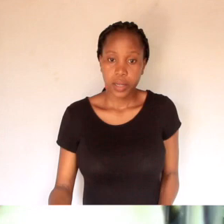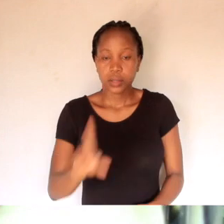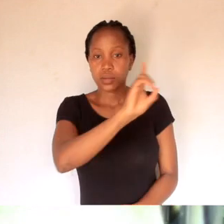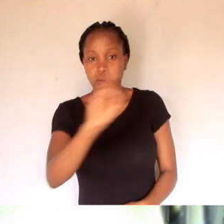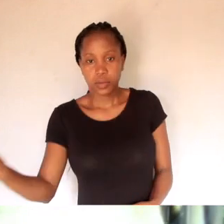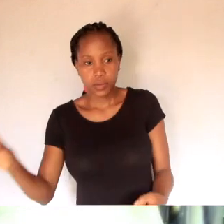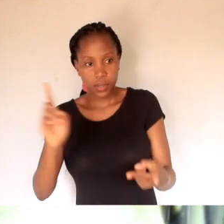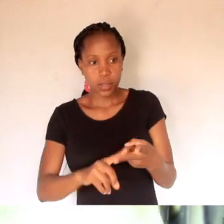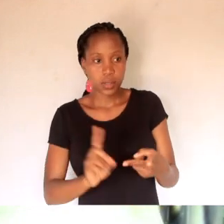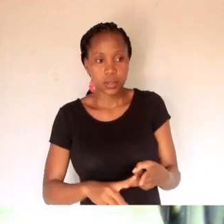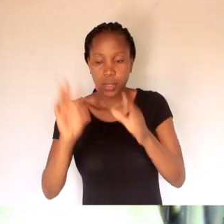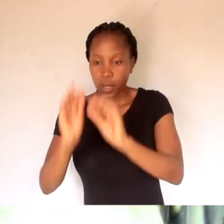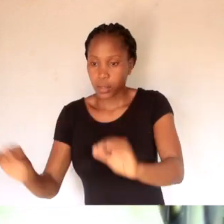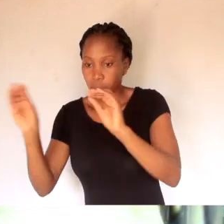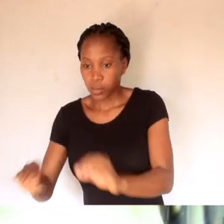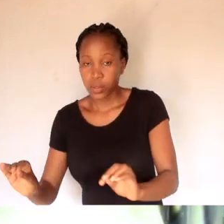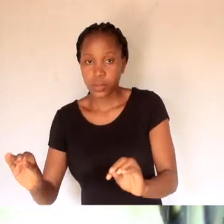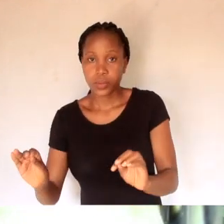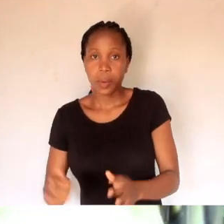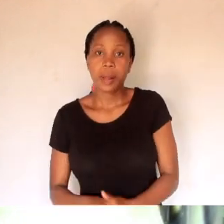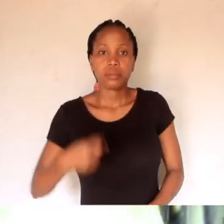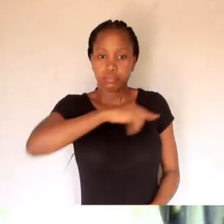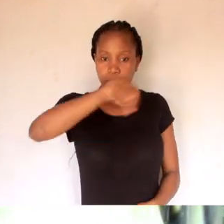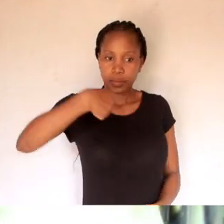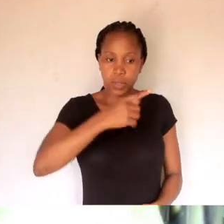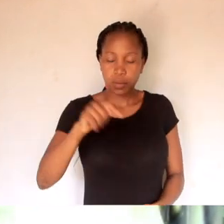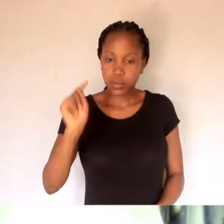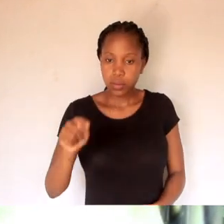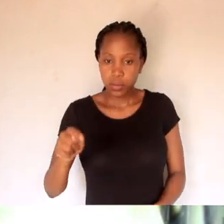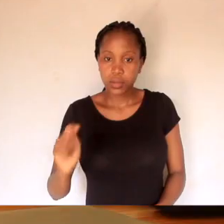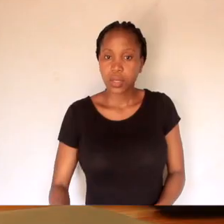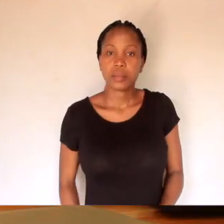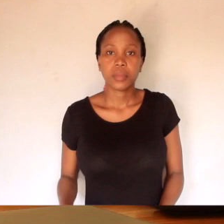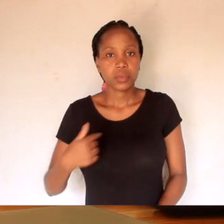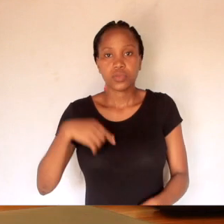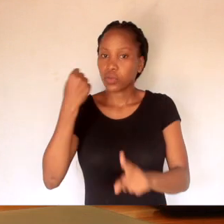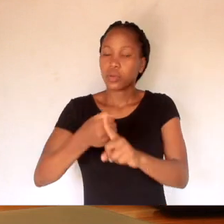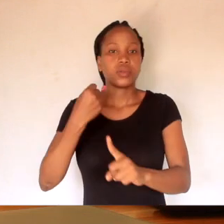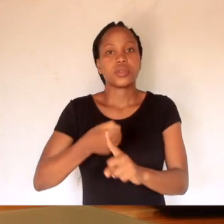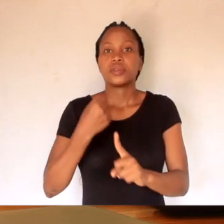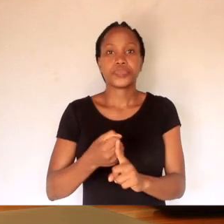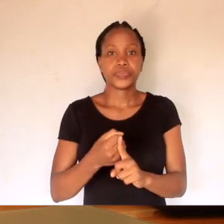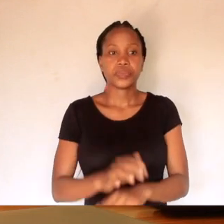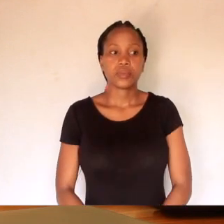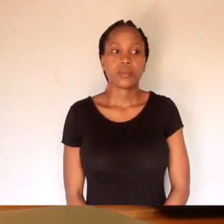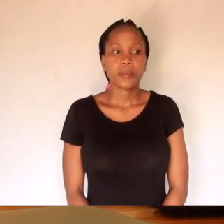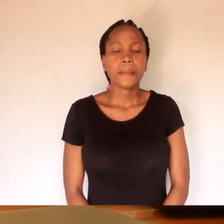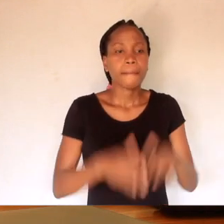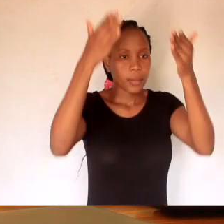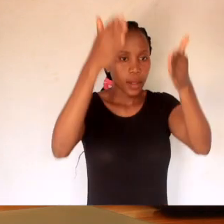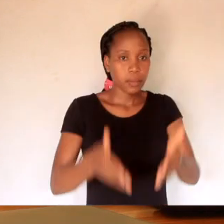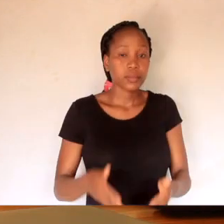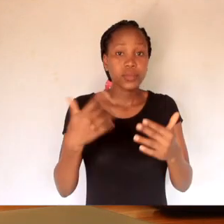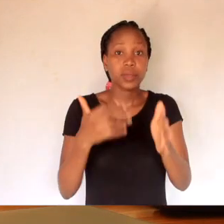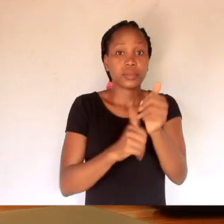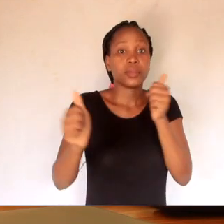deficiência, começassem a despertar. E para nós, este foi um grande trunfo. E quem representa essa voz é o